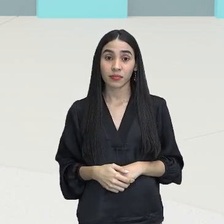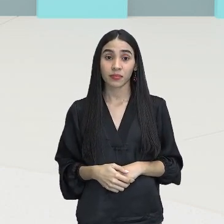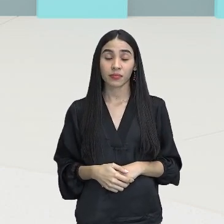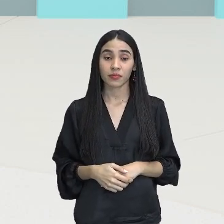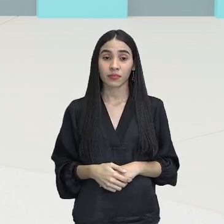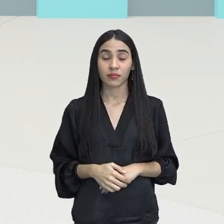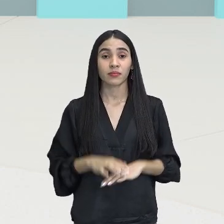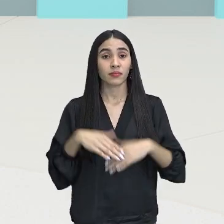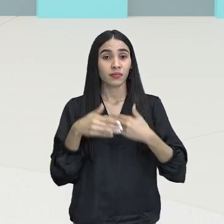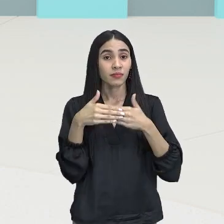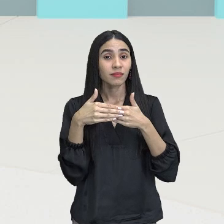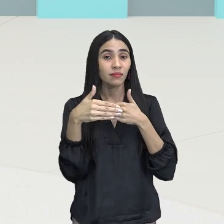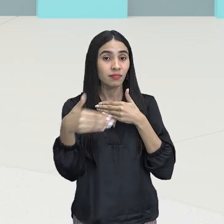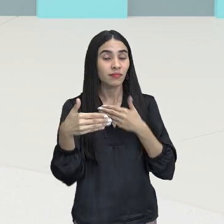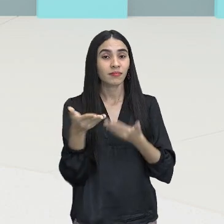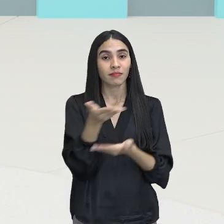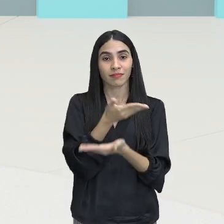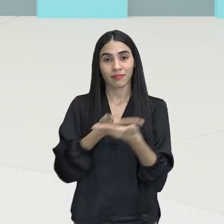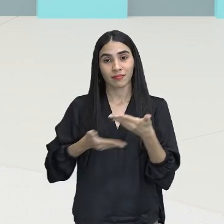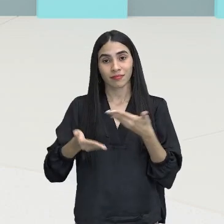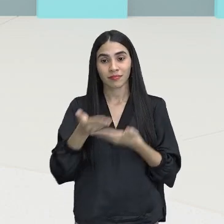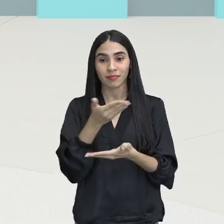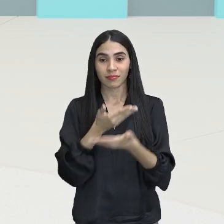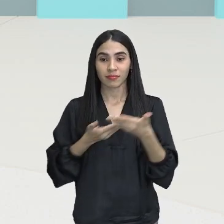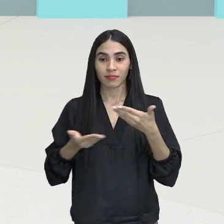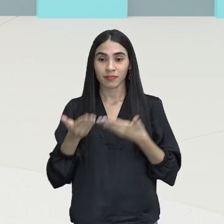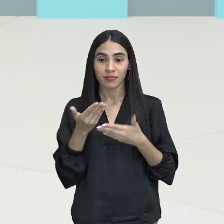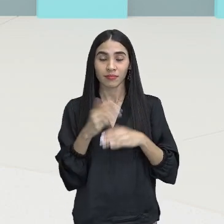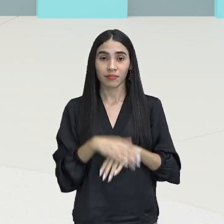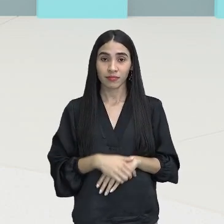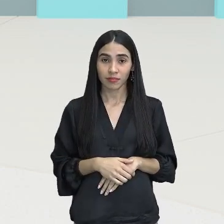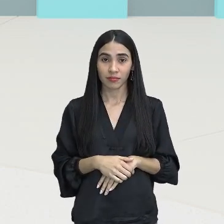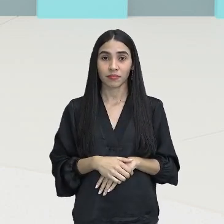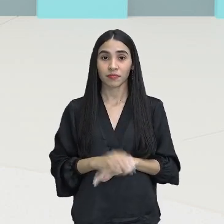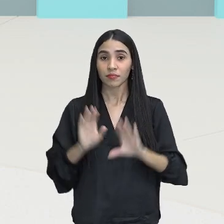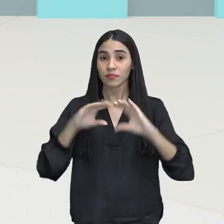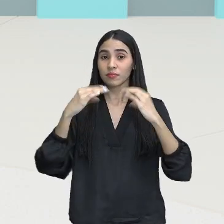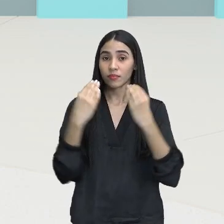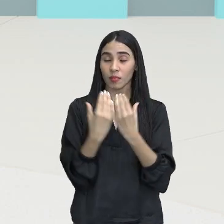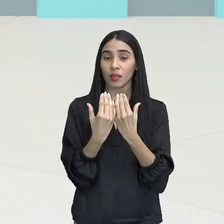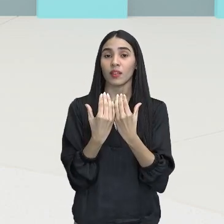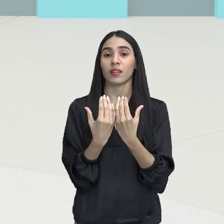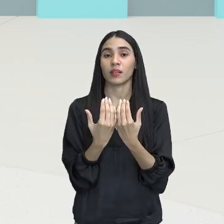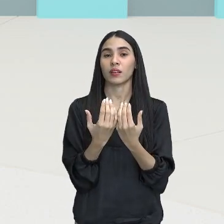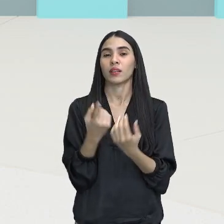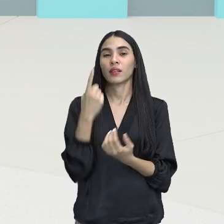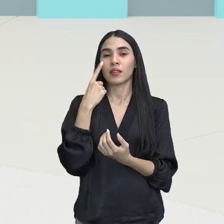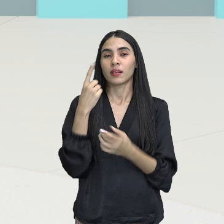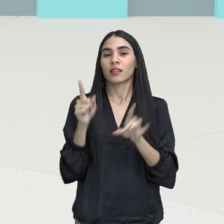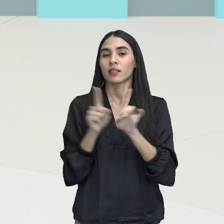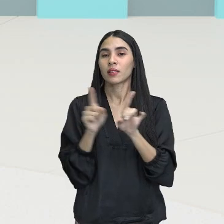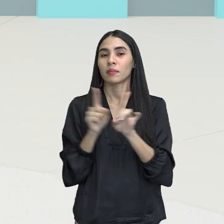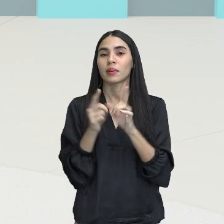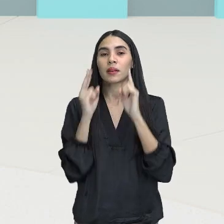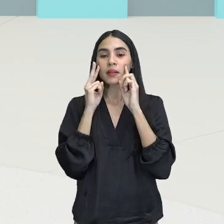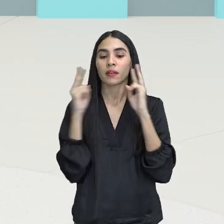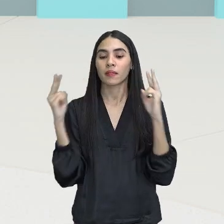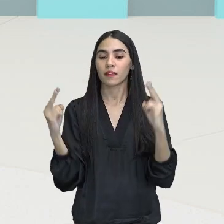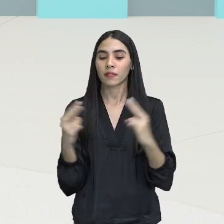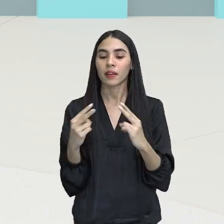partir dessa interação, partindo desse coletivo, vamos olhar também para a